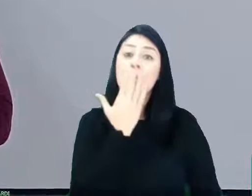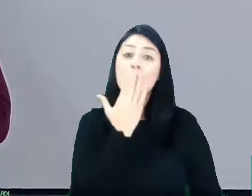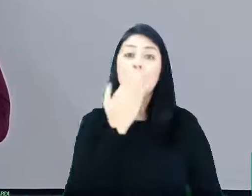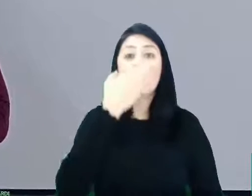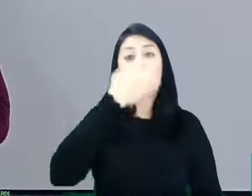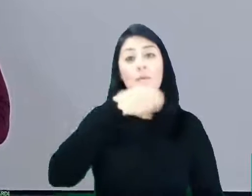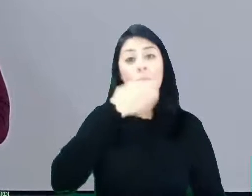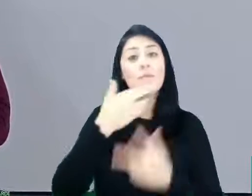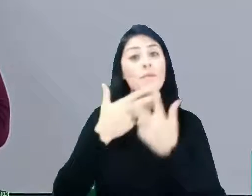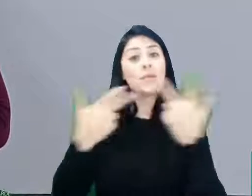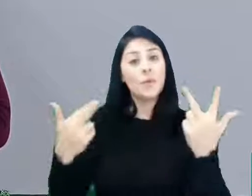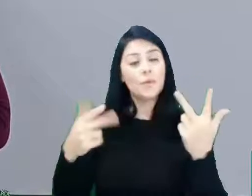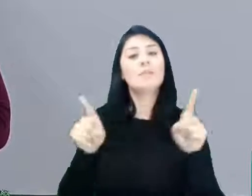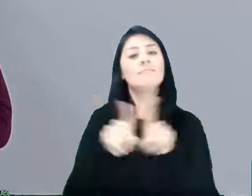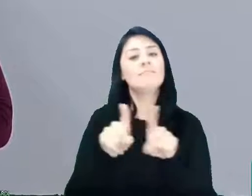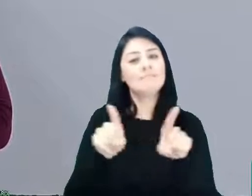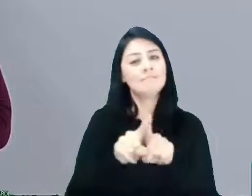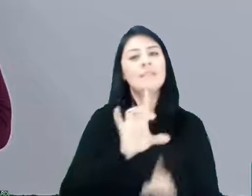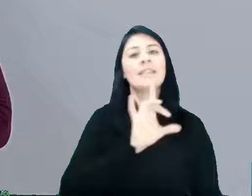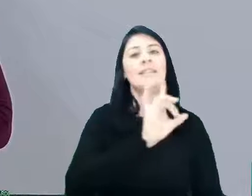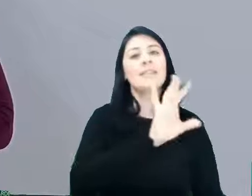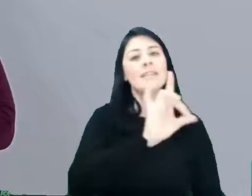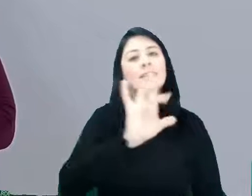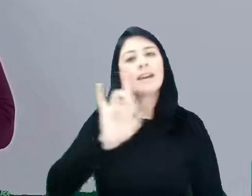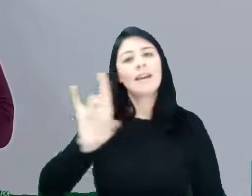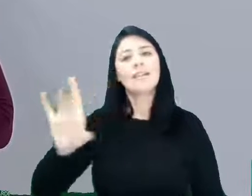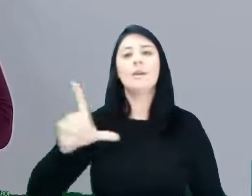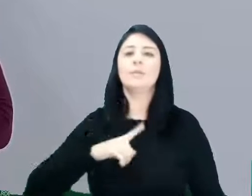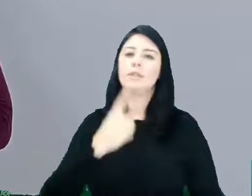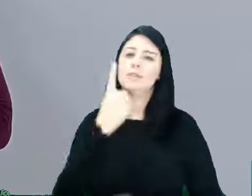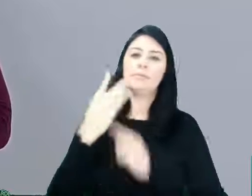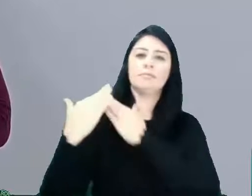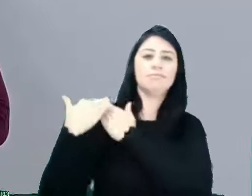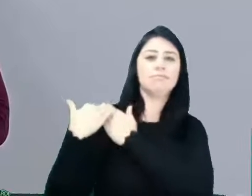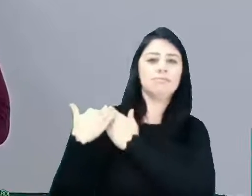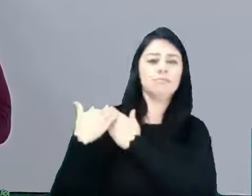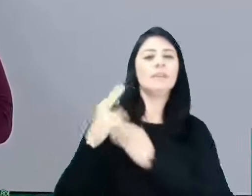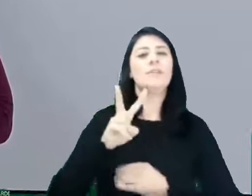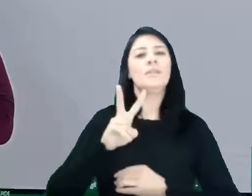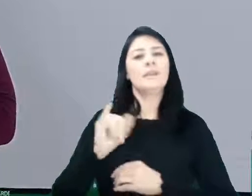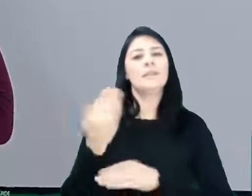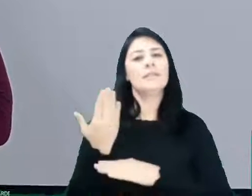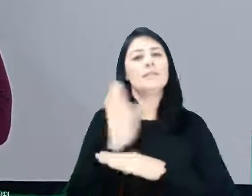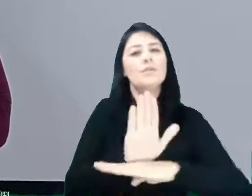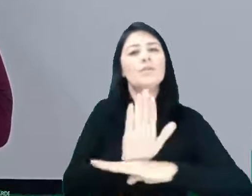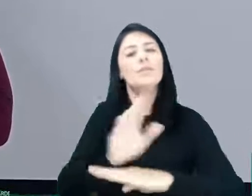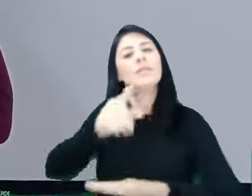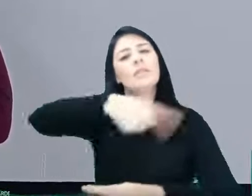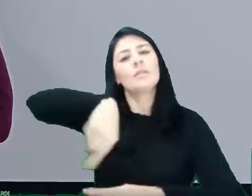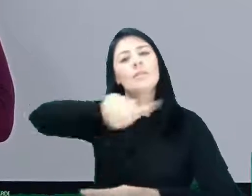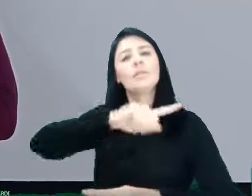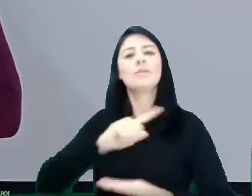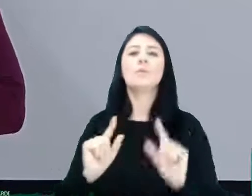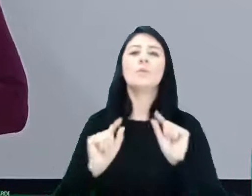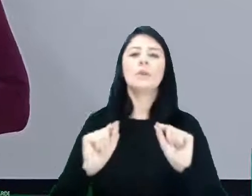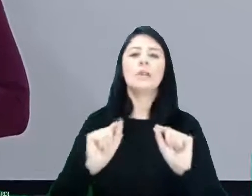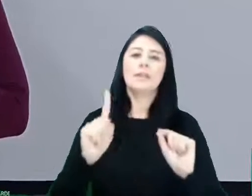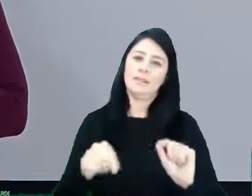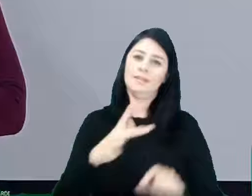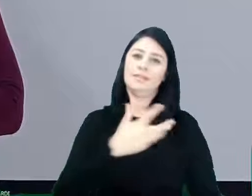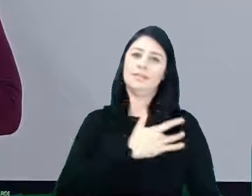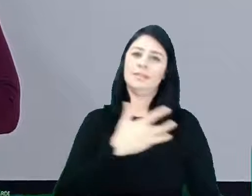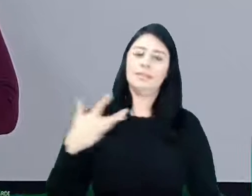As cores das frutas, cada uma ela tem uma função e vai auxiliar na